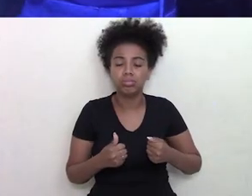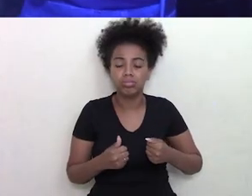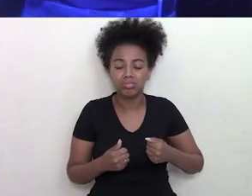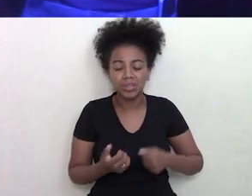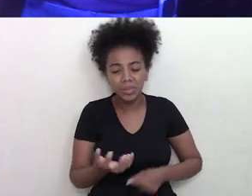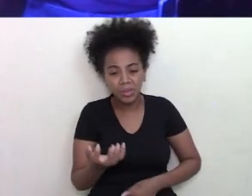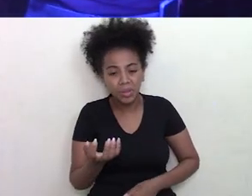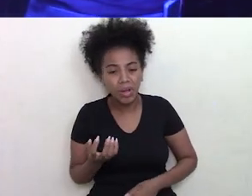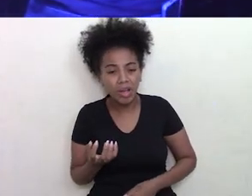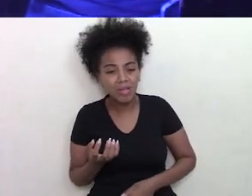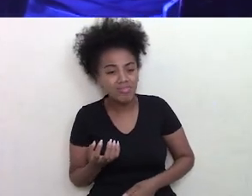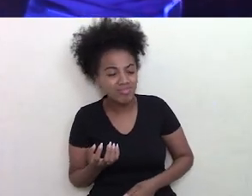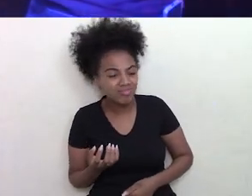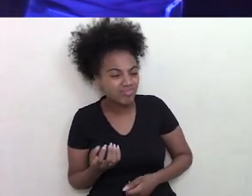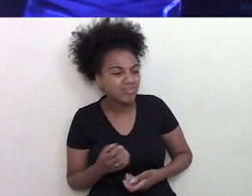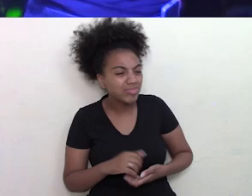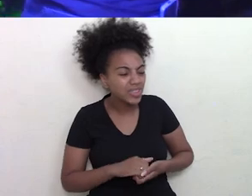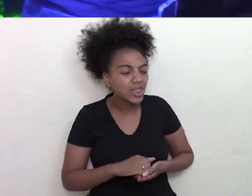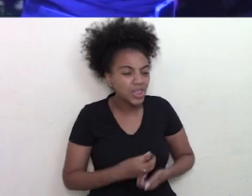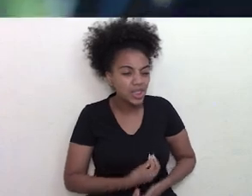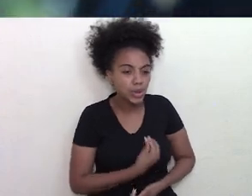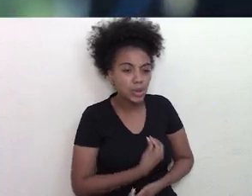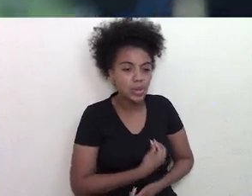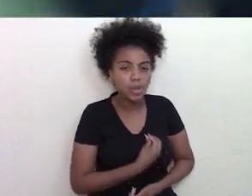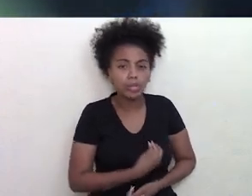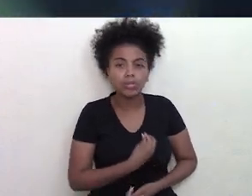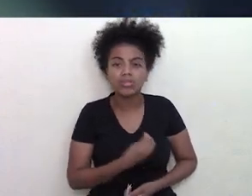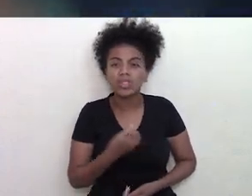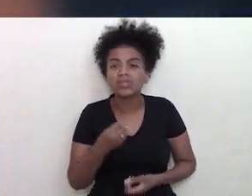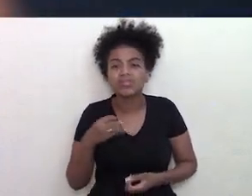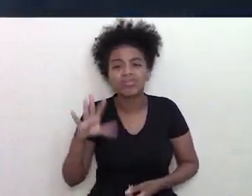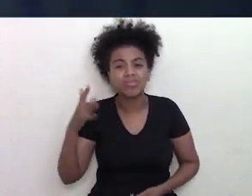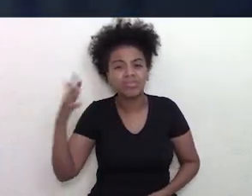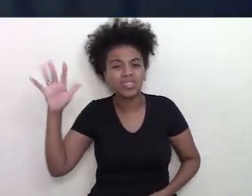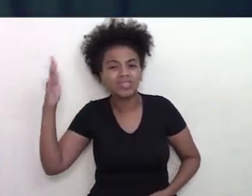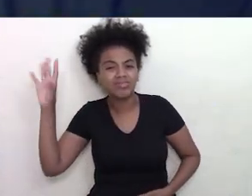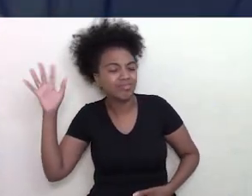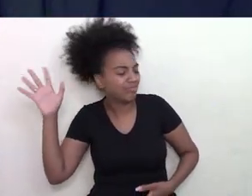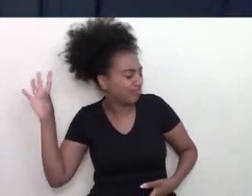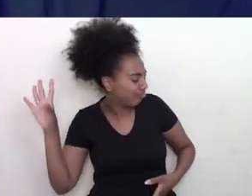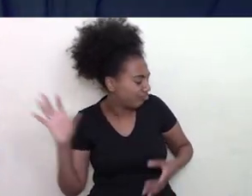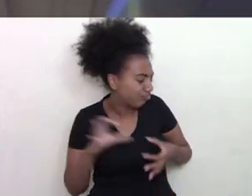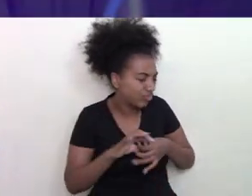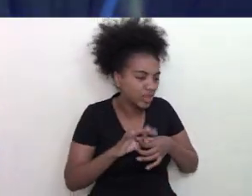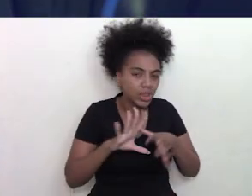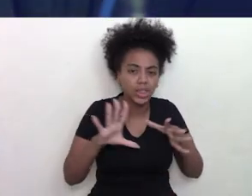superar. Eu não quero ser um mal na tua vida. Deixa acontecer